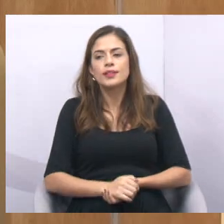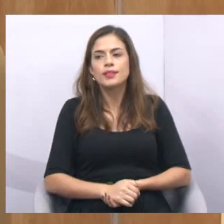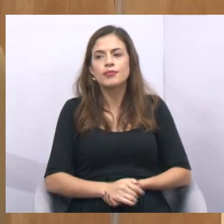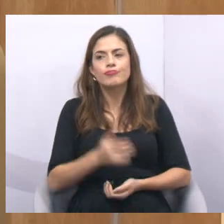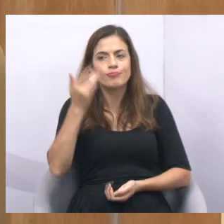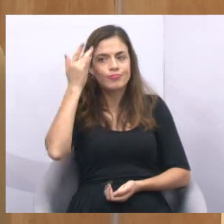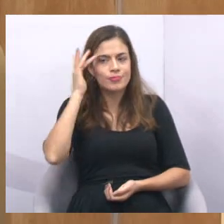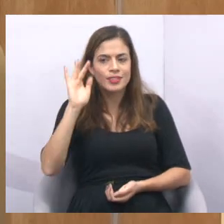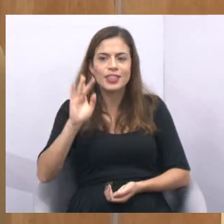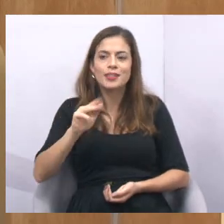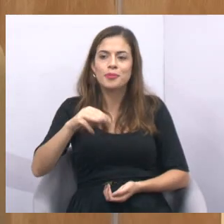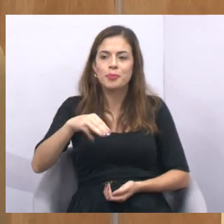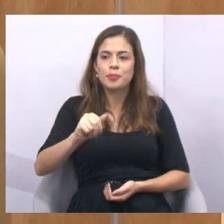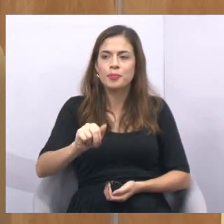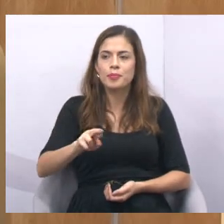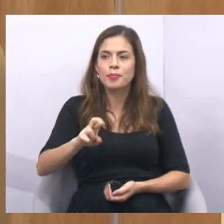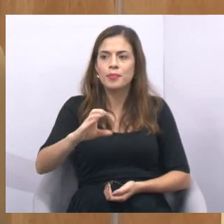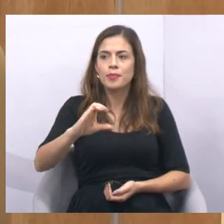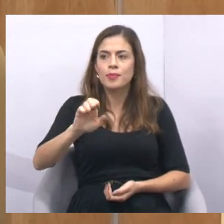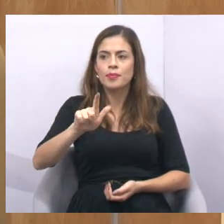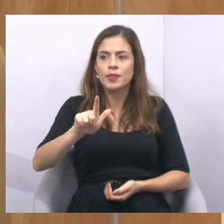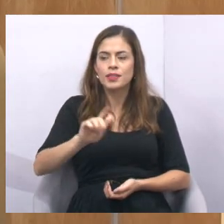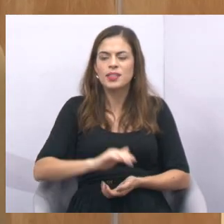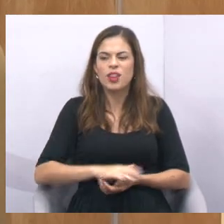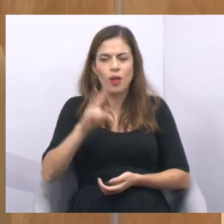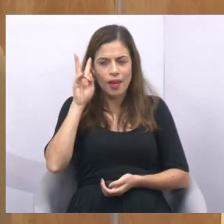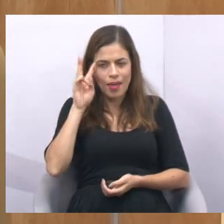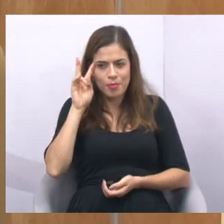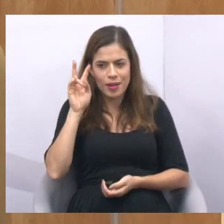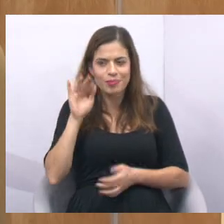lembra disso, o Cadu lembrava. Então,